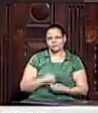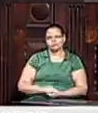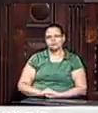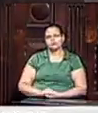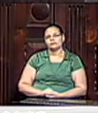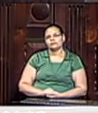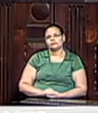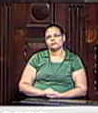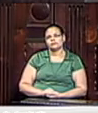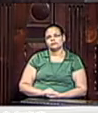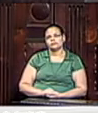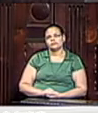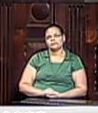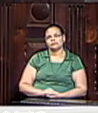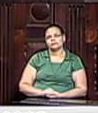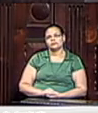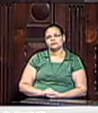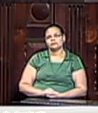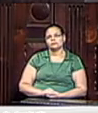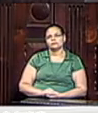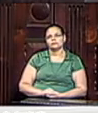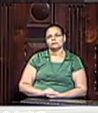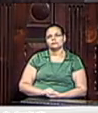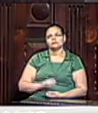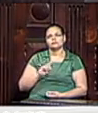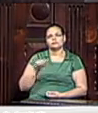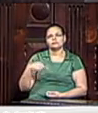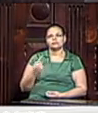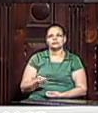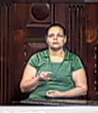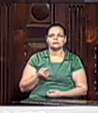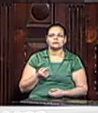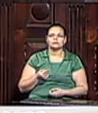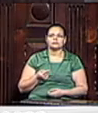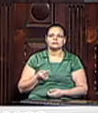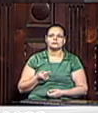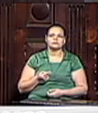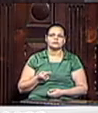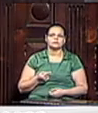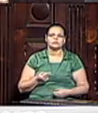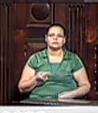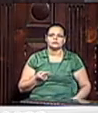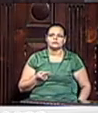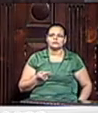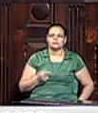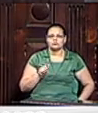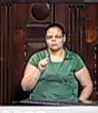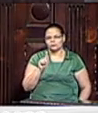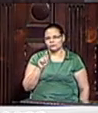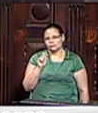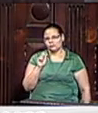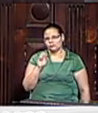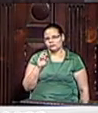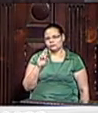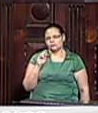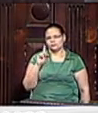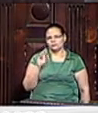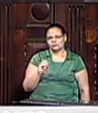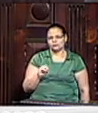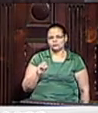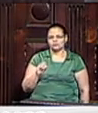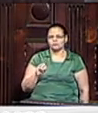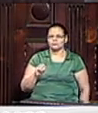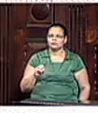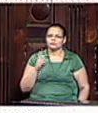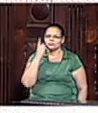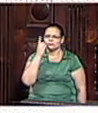parte. Depois, presidente, estou dando a parte, vou precisar 2 minutos para concluir. Deputado Geraldo Moreira, por favor. Deputado Luiz Paulo, é só